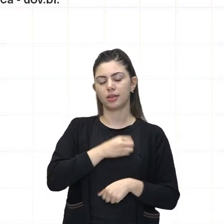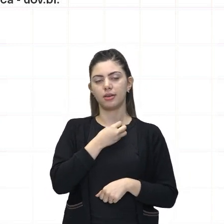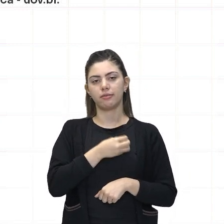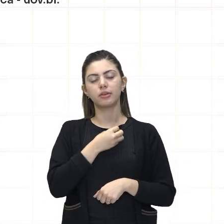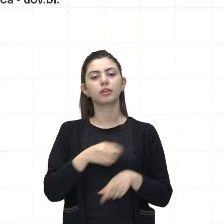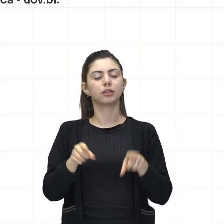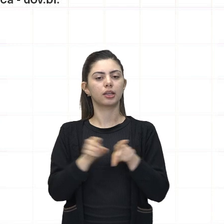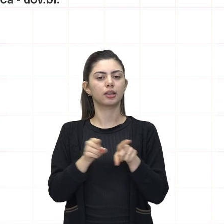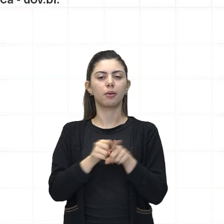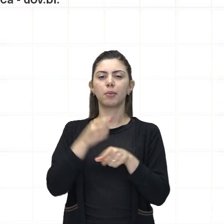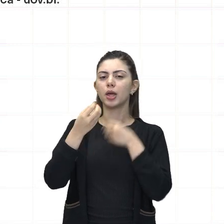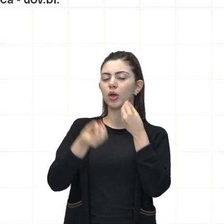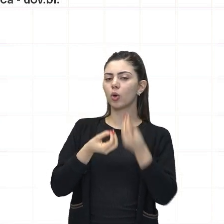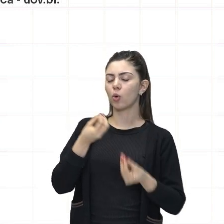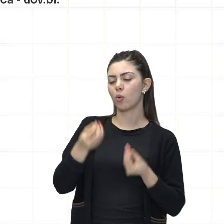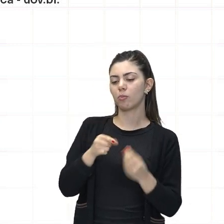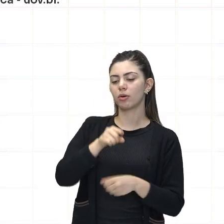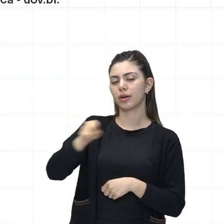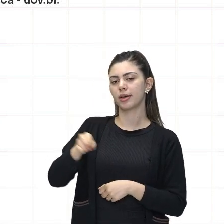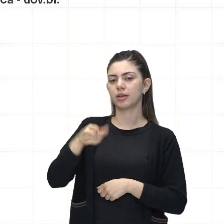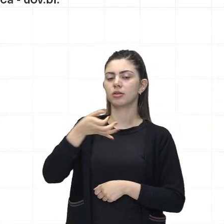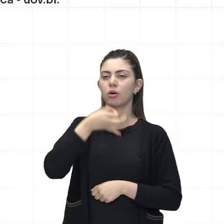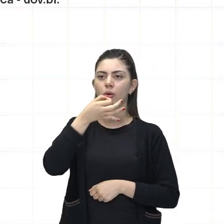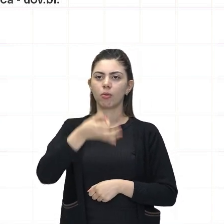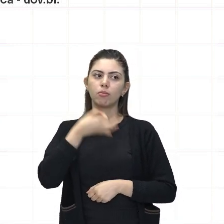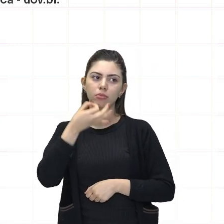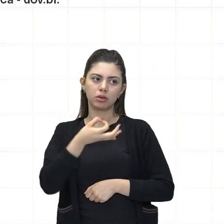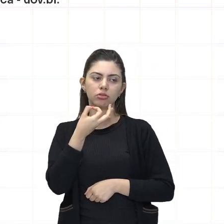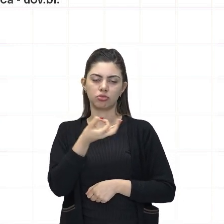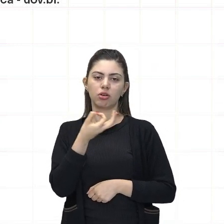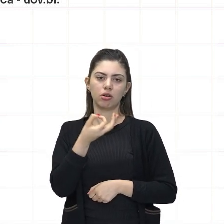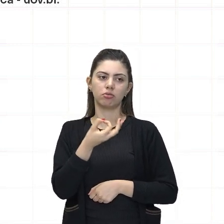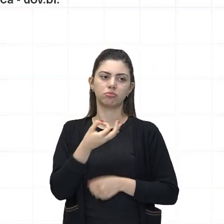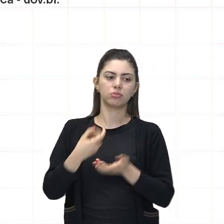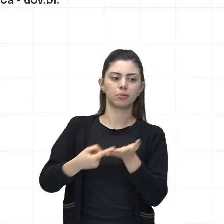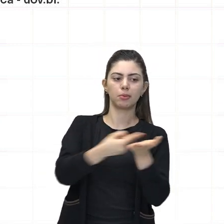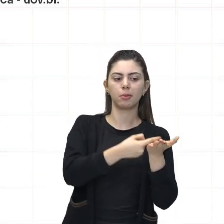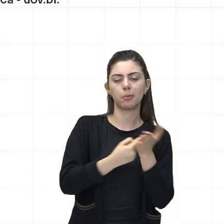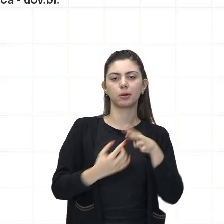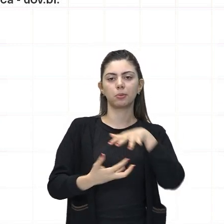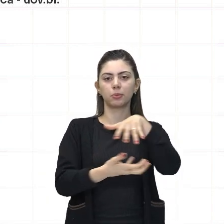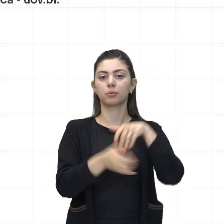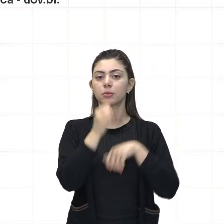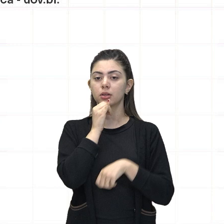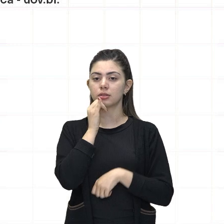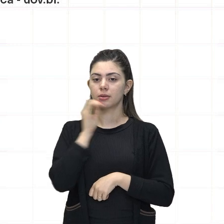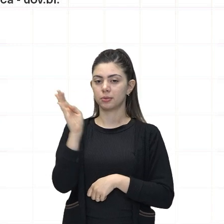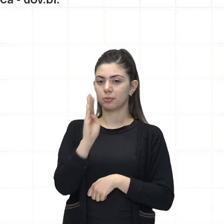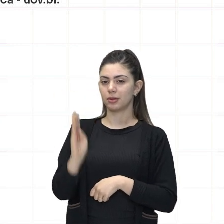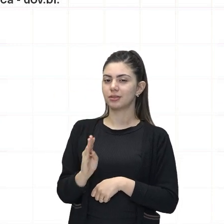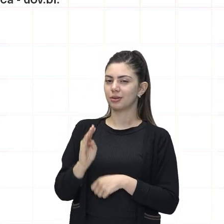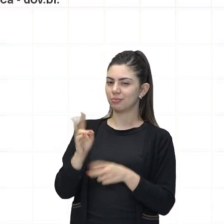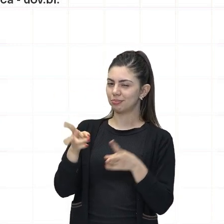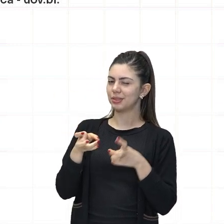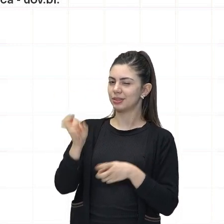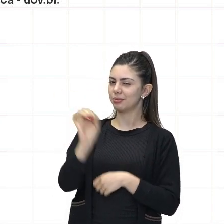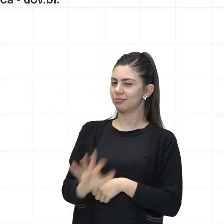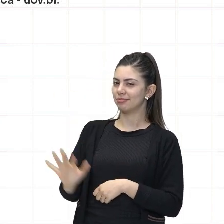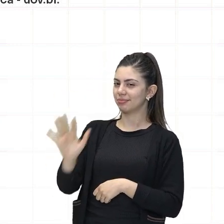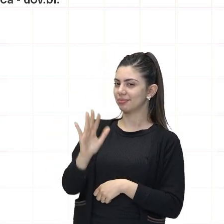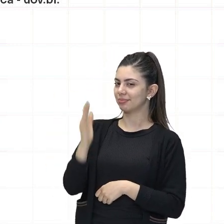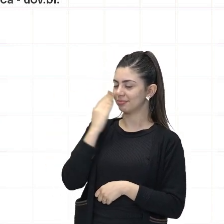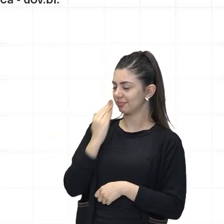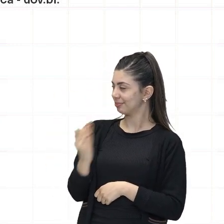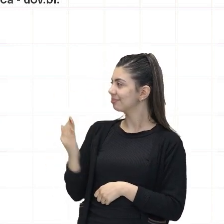sua posição no plano internacional. Então, um país como o Brasil, a gente está vendo até na imagem ali, né, uma